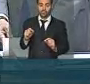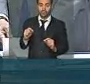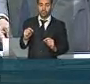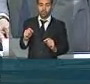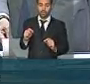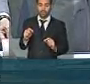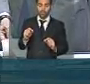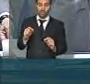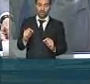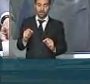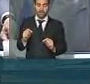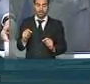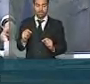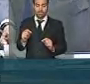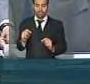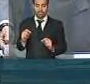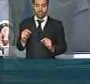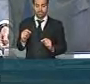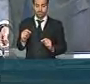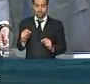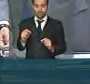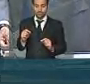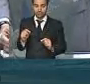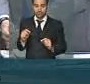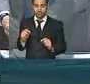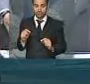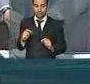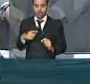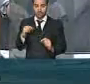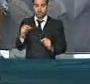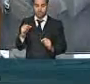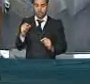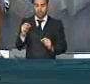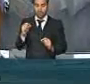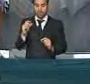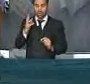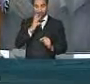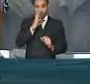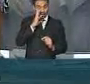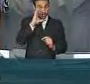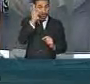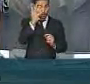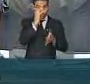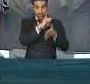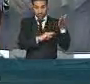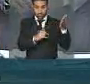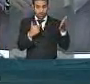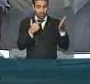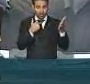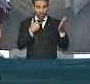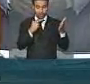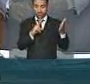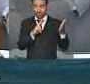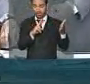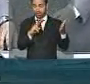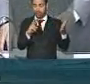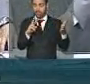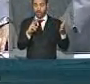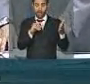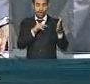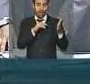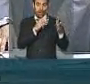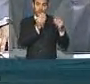de que a resolução, não cabe veto à resolução, a resolução não seria